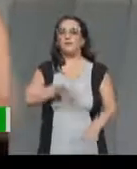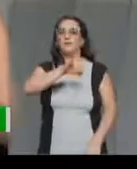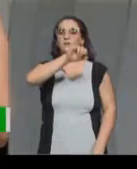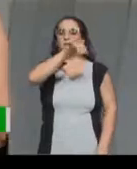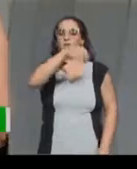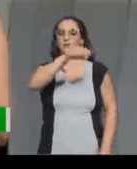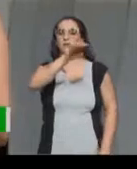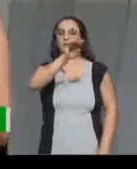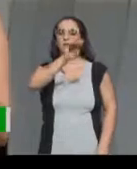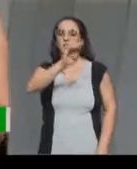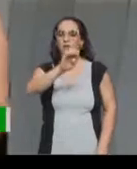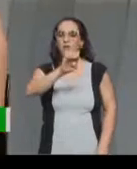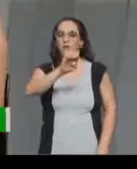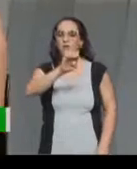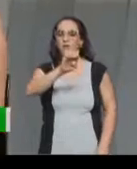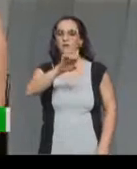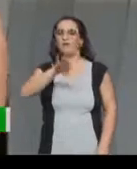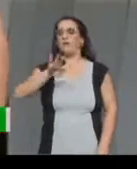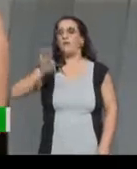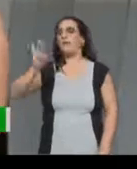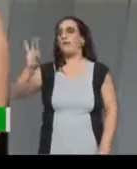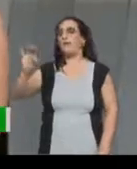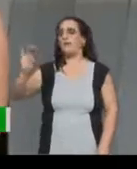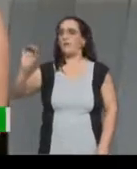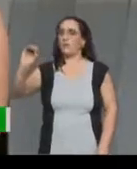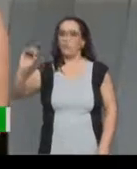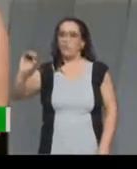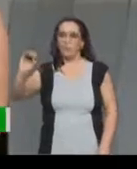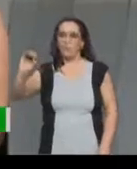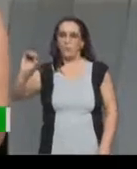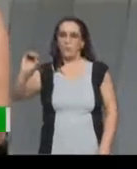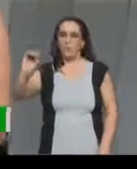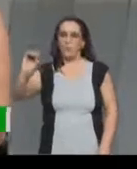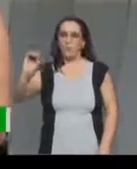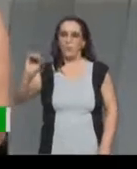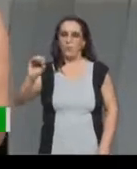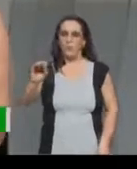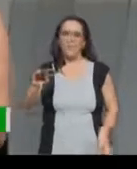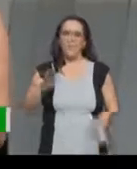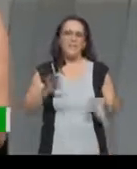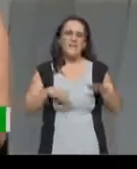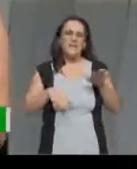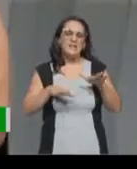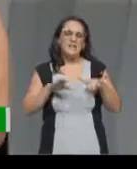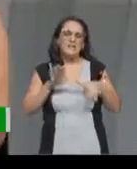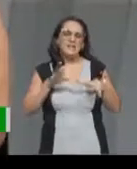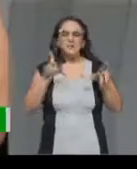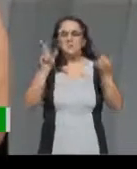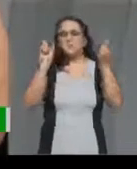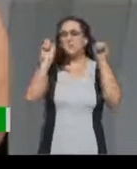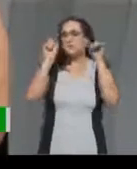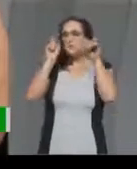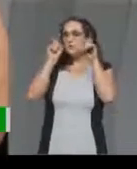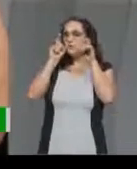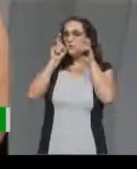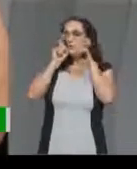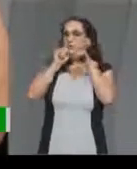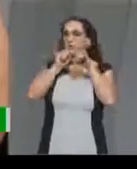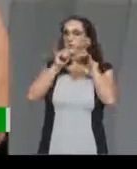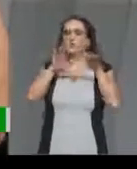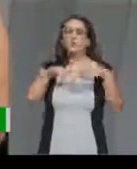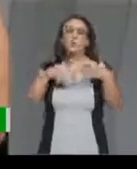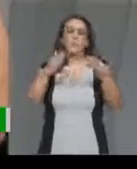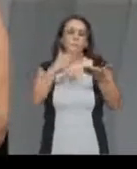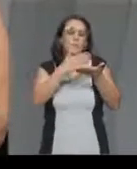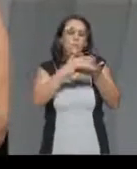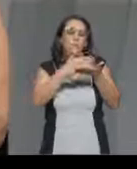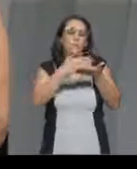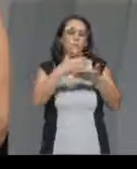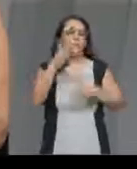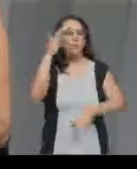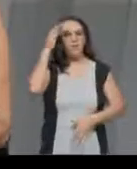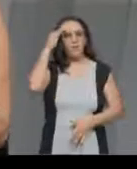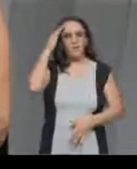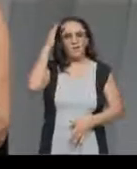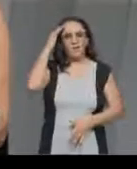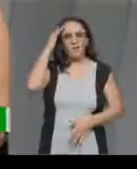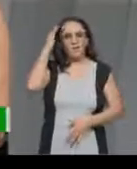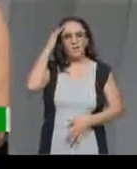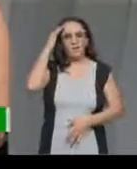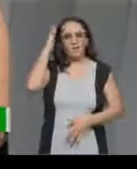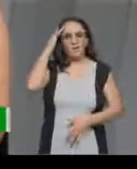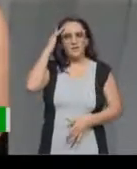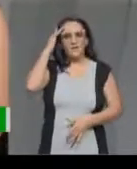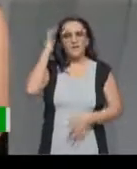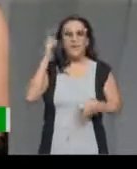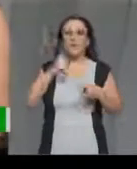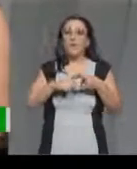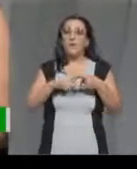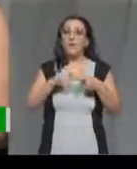Às vezes, isso gera alguma confusão quando a gente está começando a entender as sílabas, porque alguns alunos esperam que a sílaba